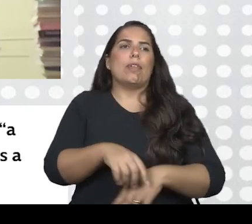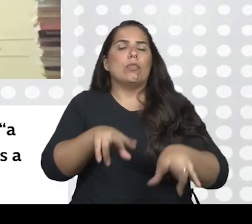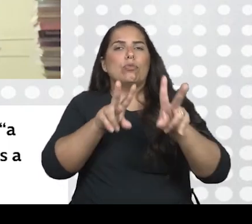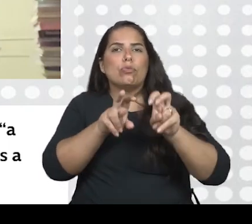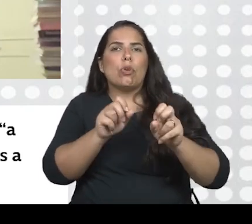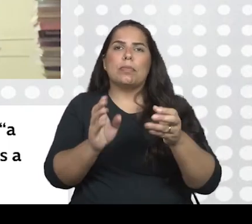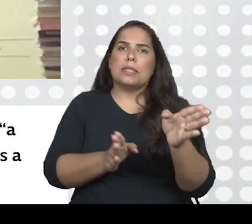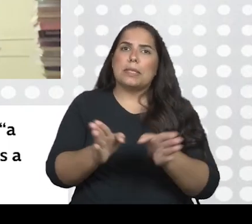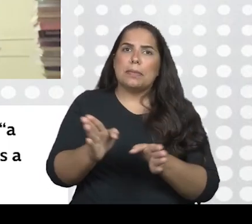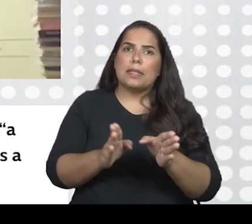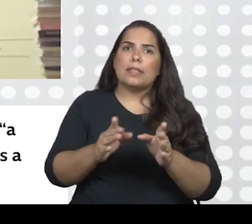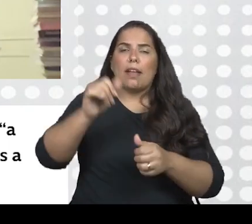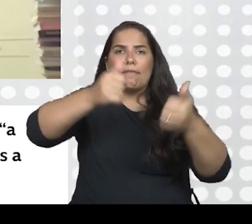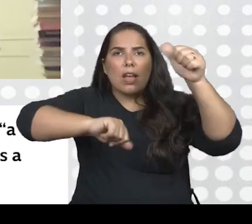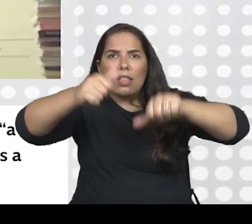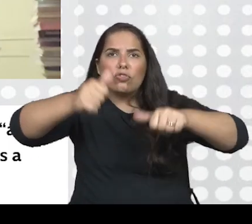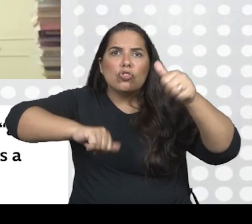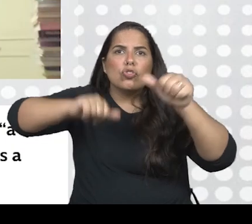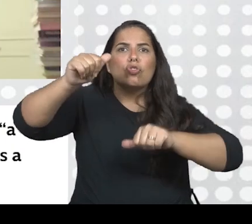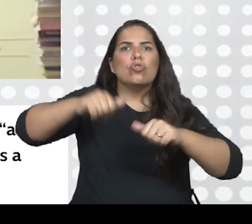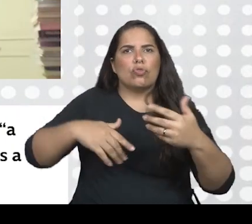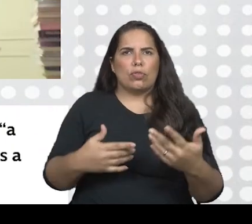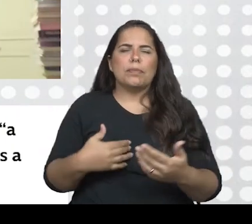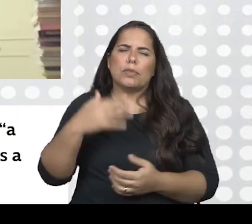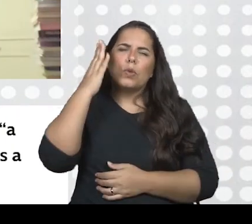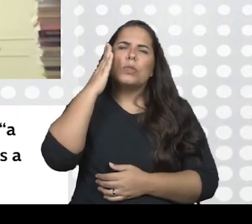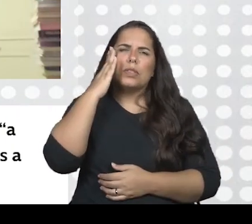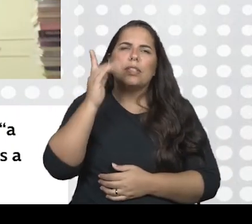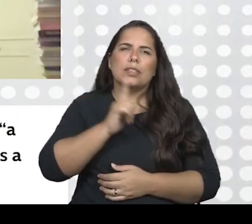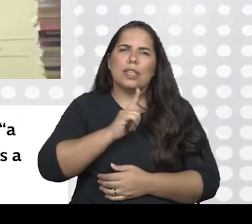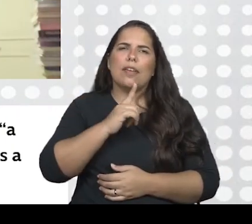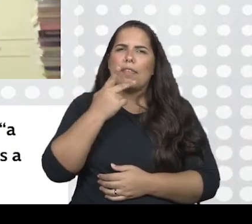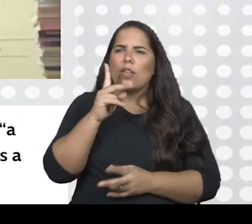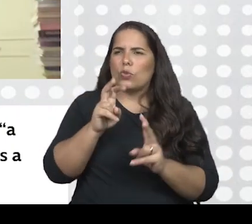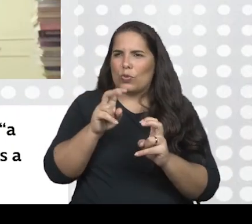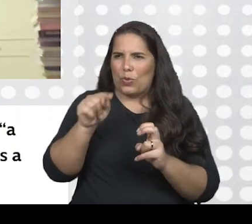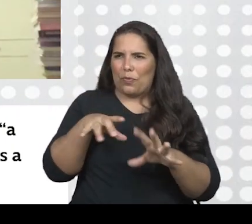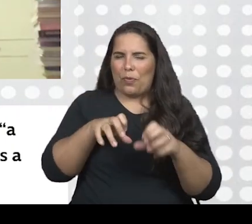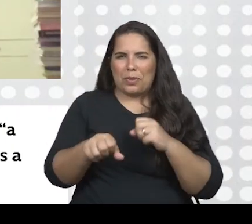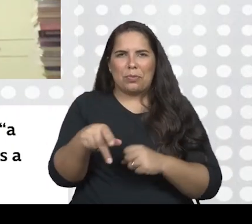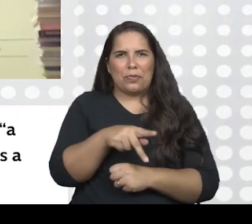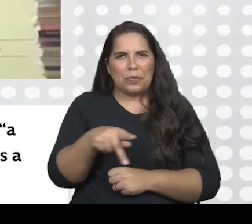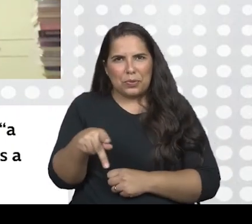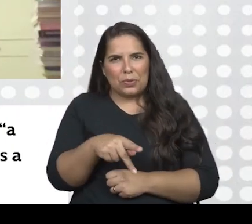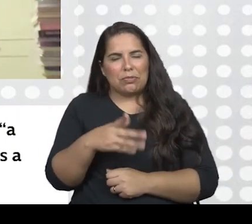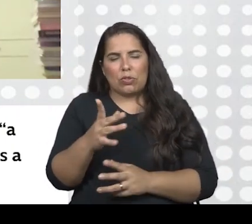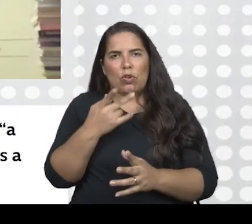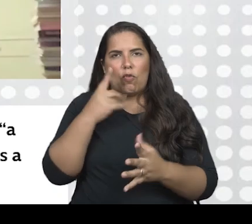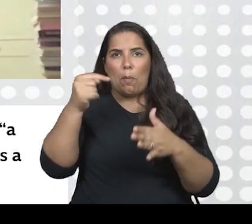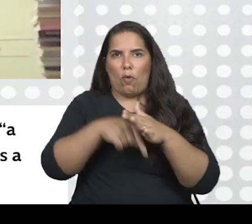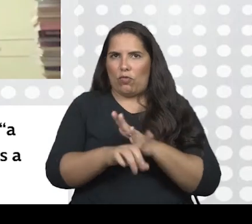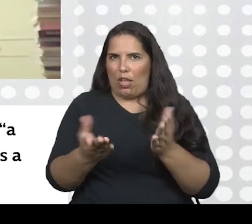sobre acessibilidade avaliativa. Eu sei que nós vamos ter uma questão sobre formação de professores, então não